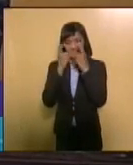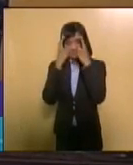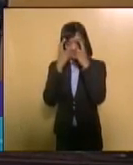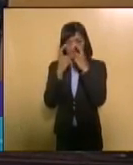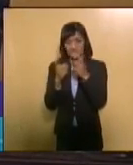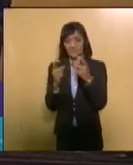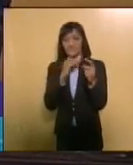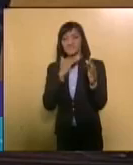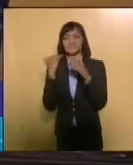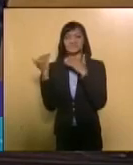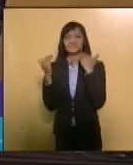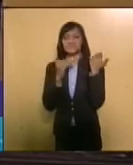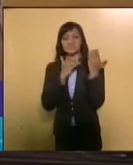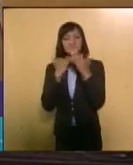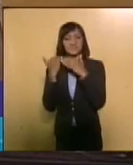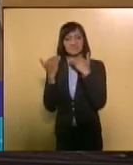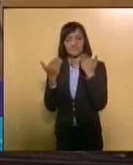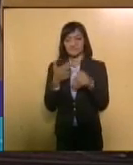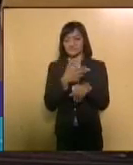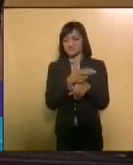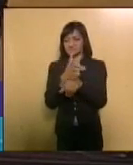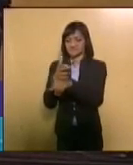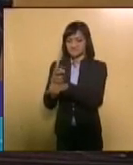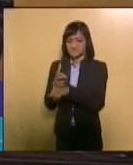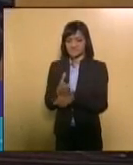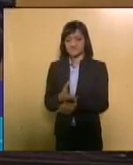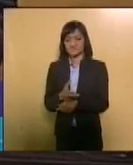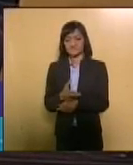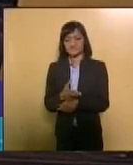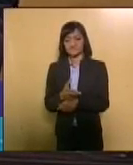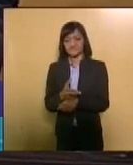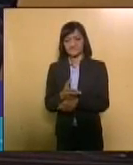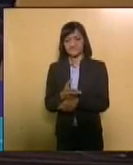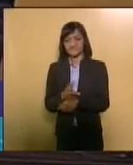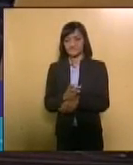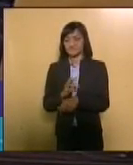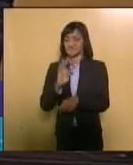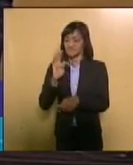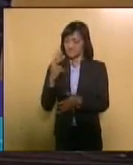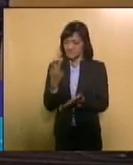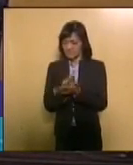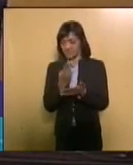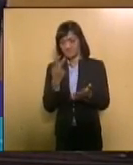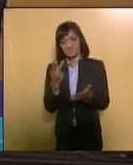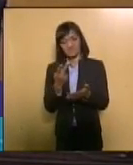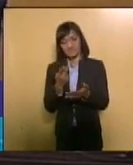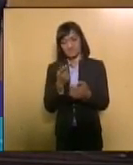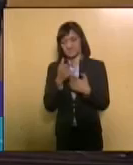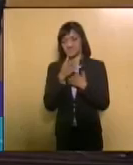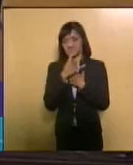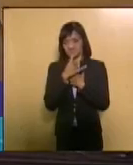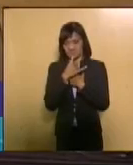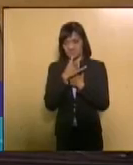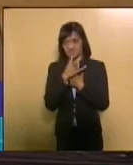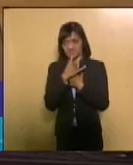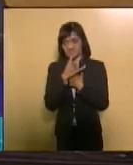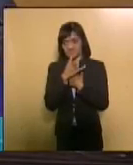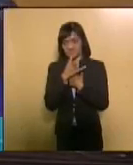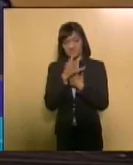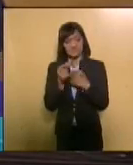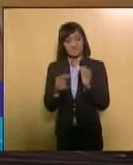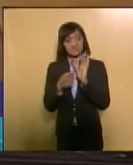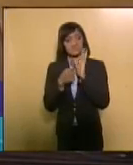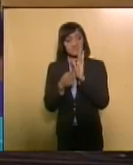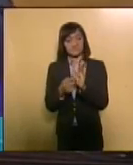assassinatos o índice de mortes violentas como vem acontecendo lamentavelmente quando foi apresentado